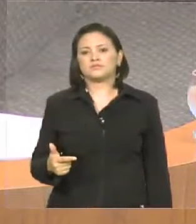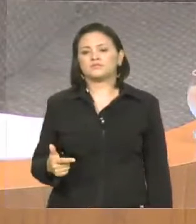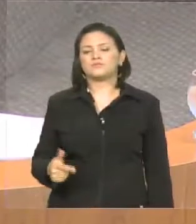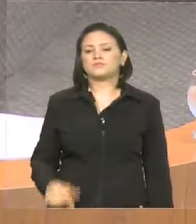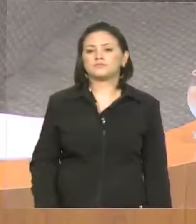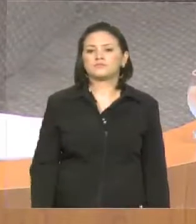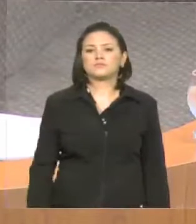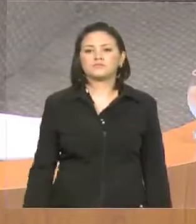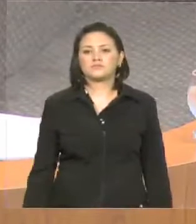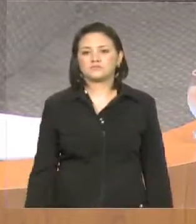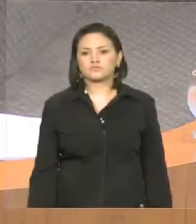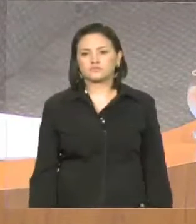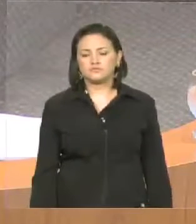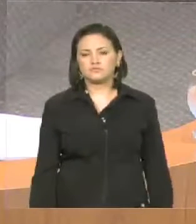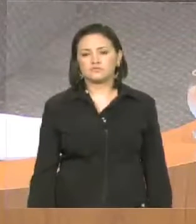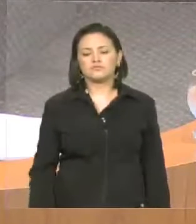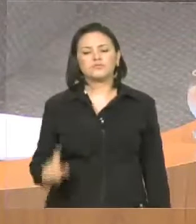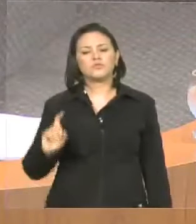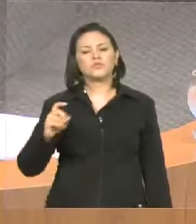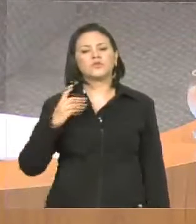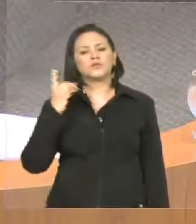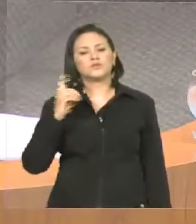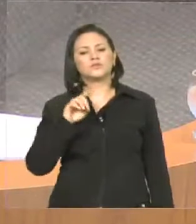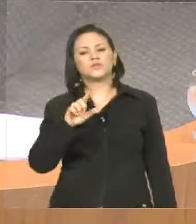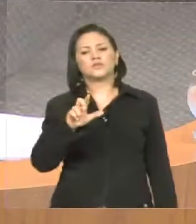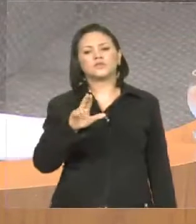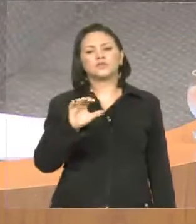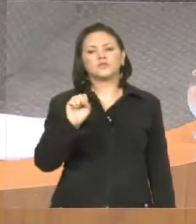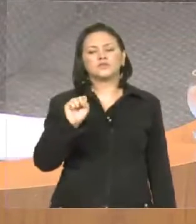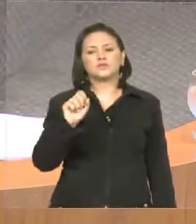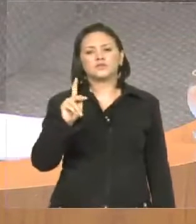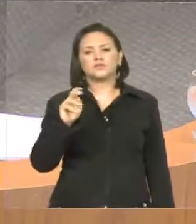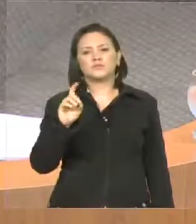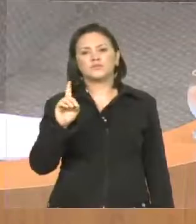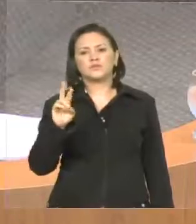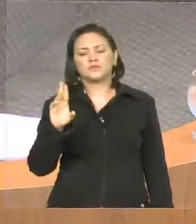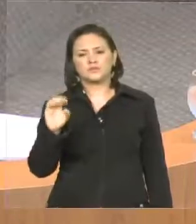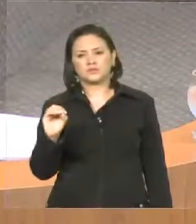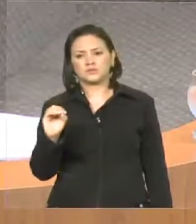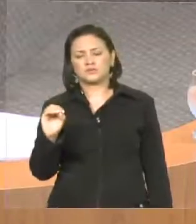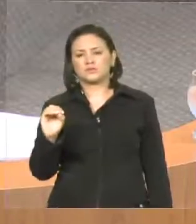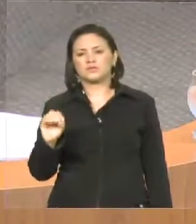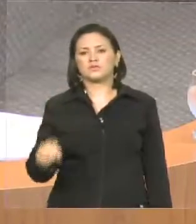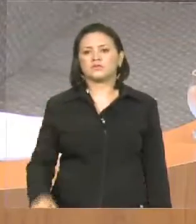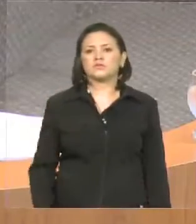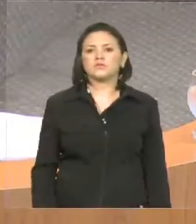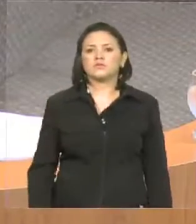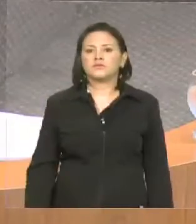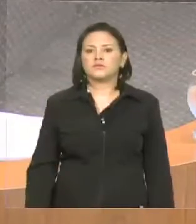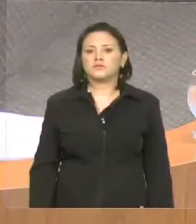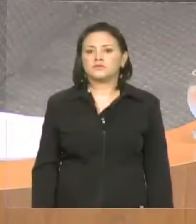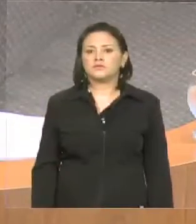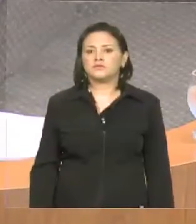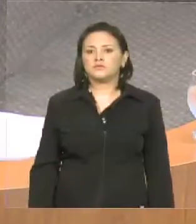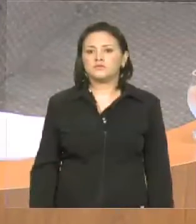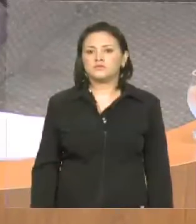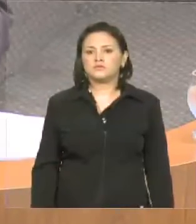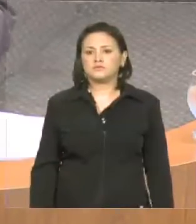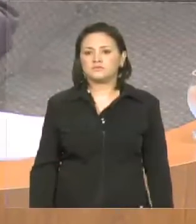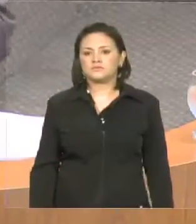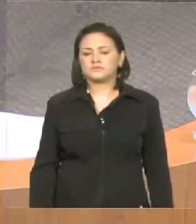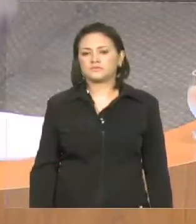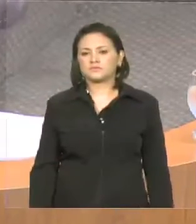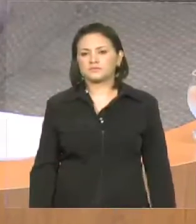jornalista e ex-deputado dessa casa, Luiz Pedro. Não é uma posição cômoda, de maneira nenhuma. Nós temos que avançar ainda mais nesses